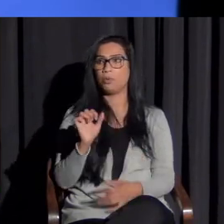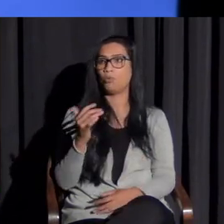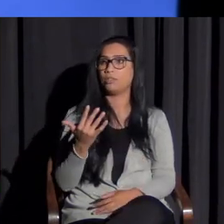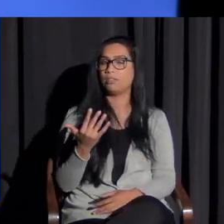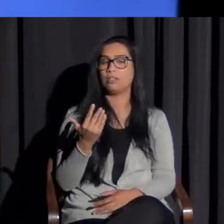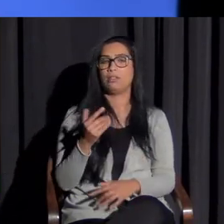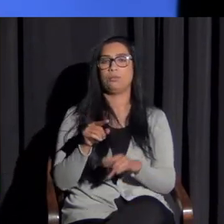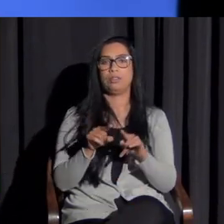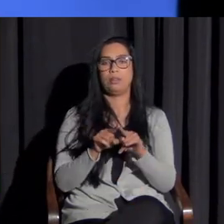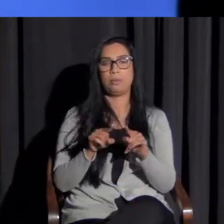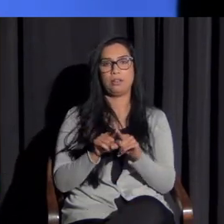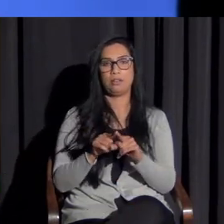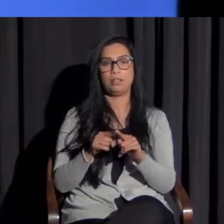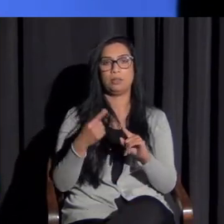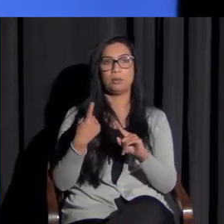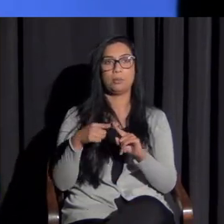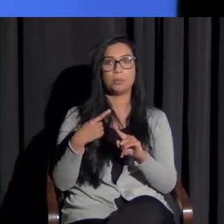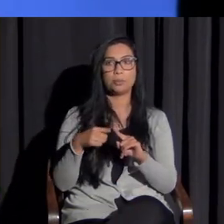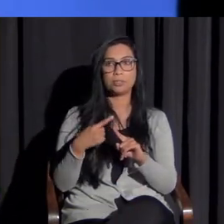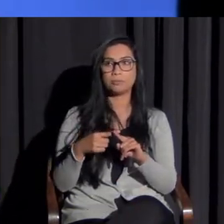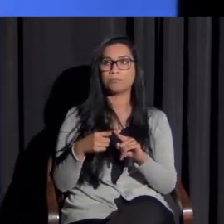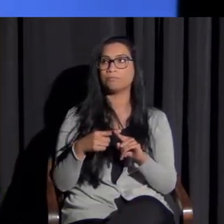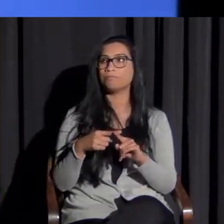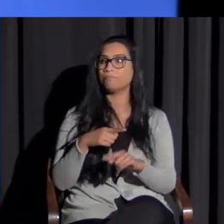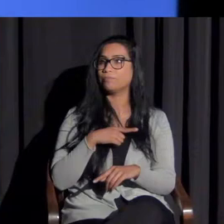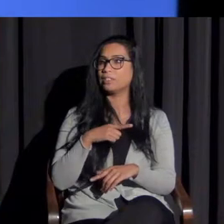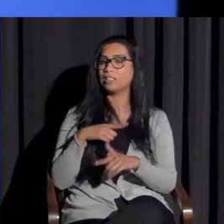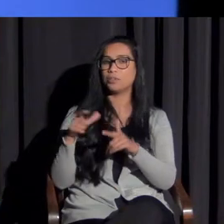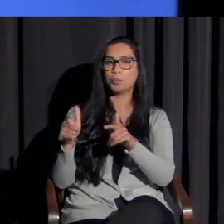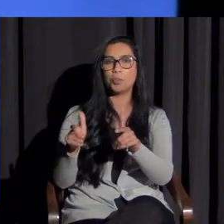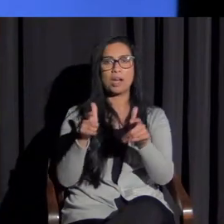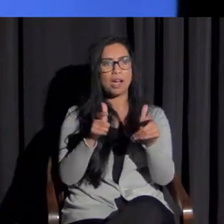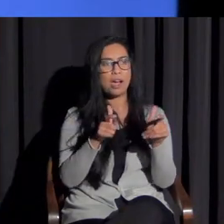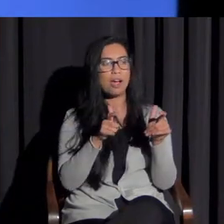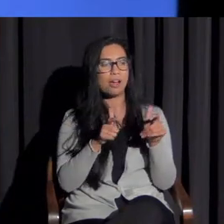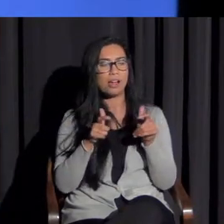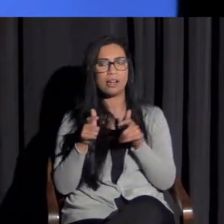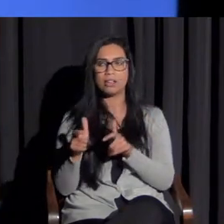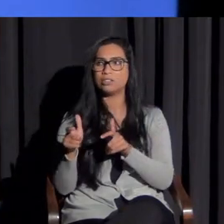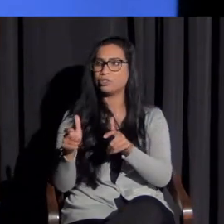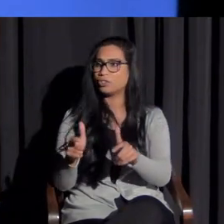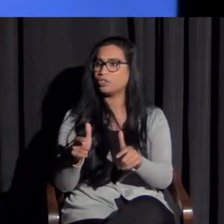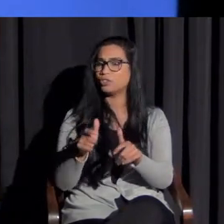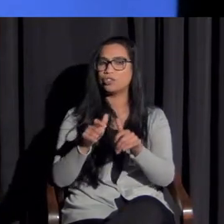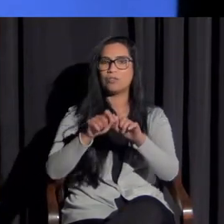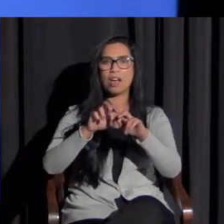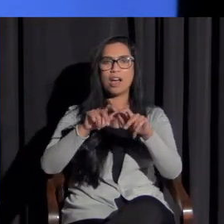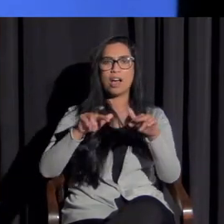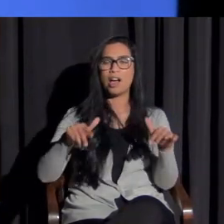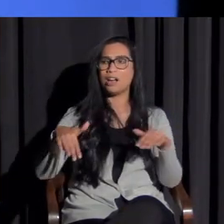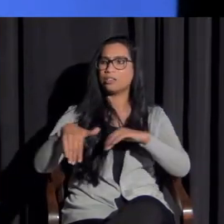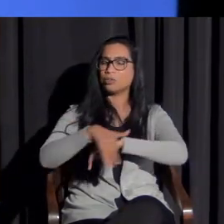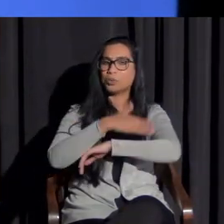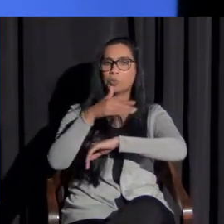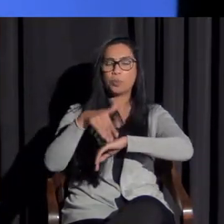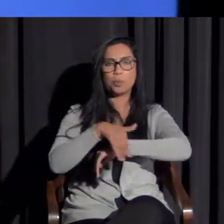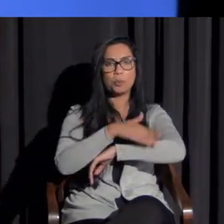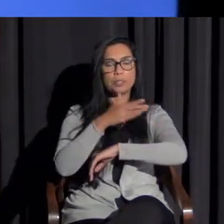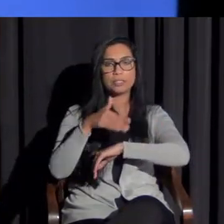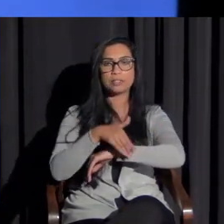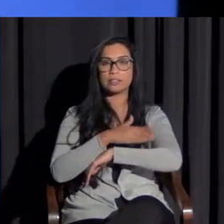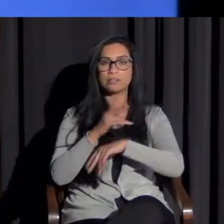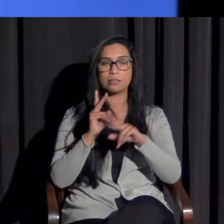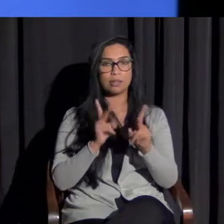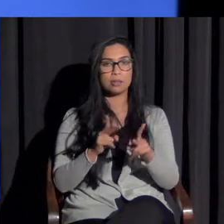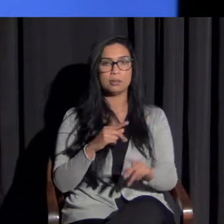isso porque passei por diversos lugares, diversas ocupações, fiz várias lutas e vi crianças